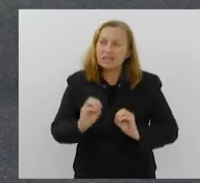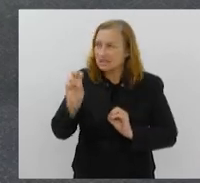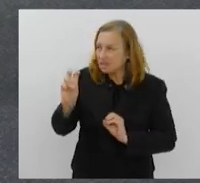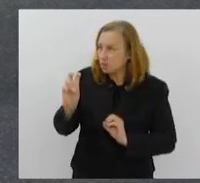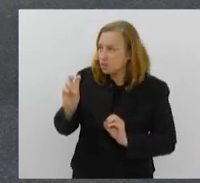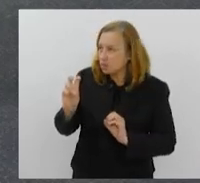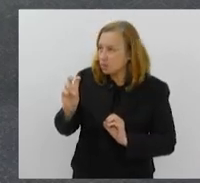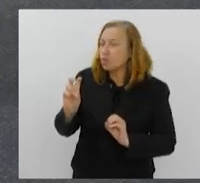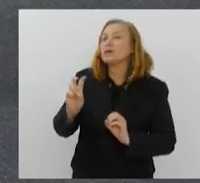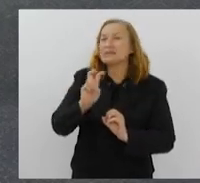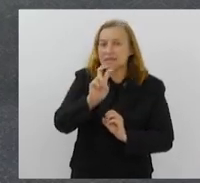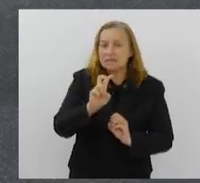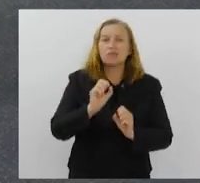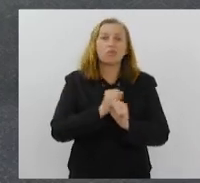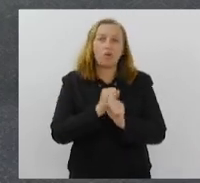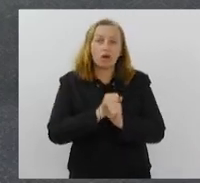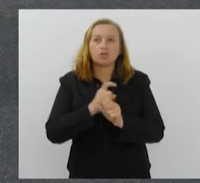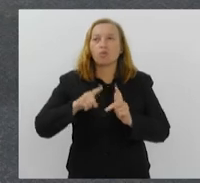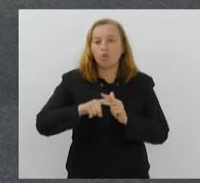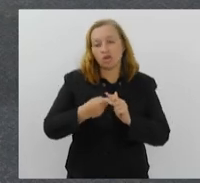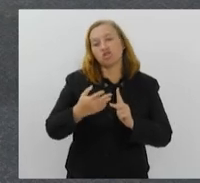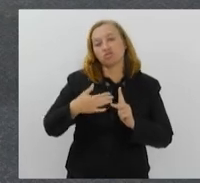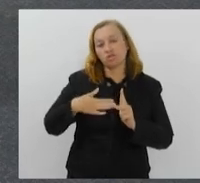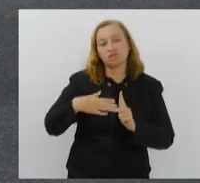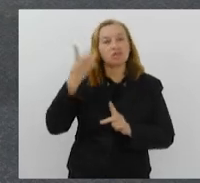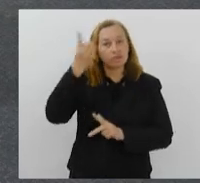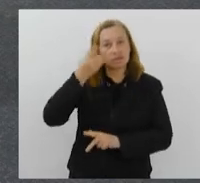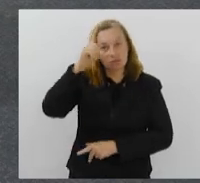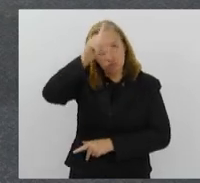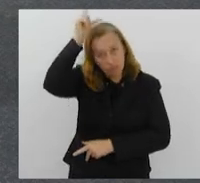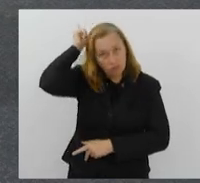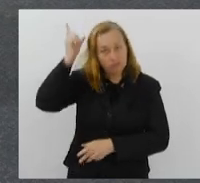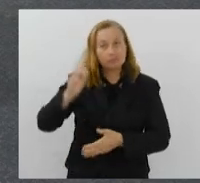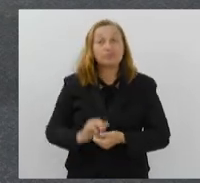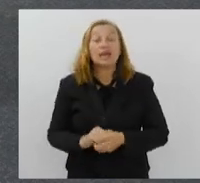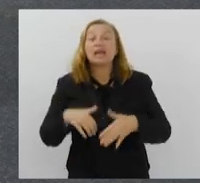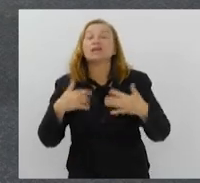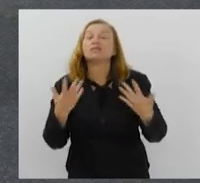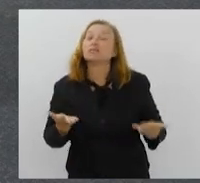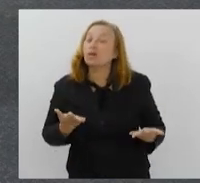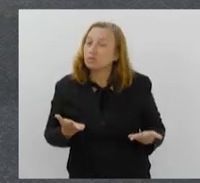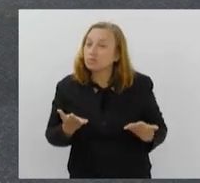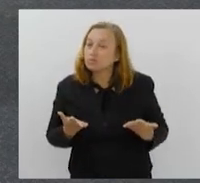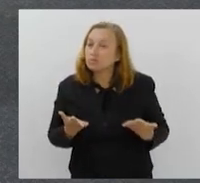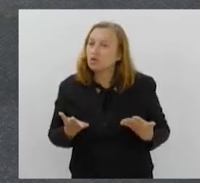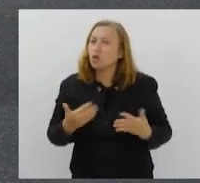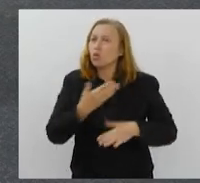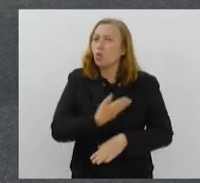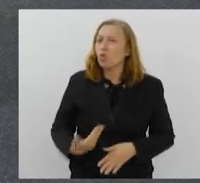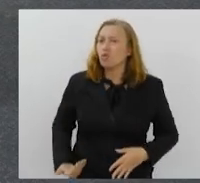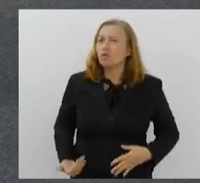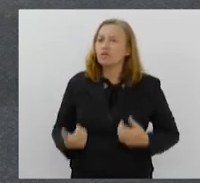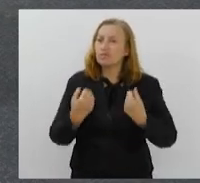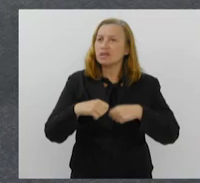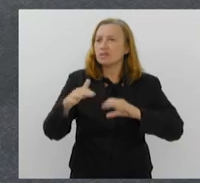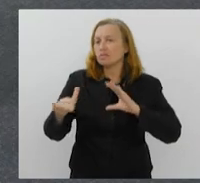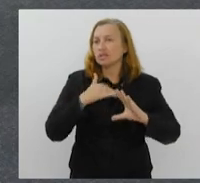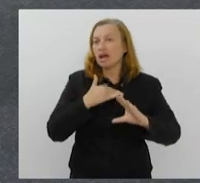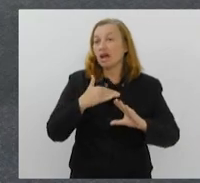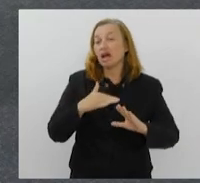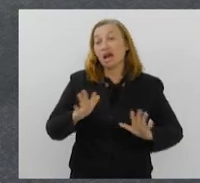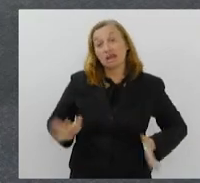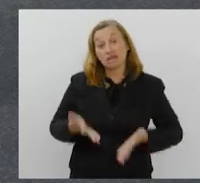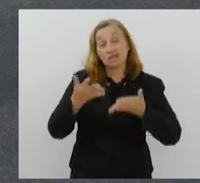5 anos. 5 anos, me corrige, deputado Luiz Paulo. Então, o governo tem que mandar. É claro que é iniciativa